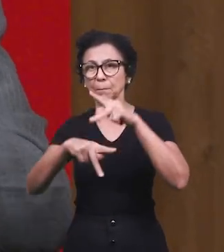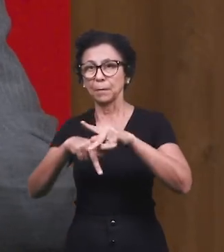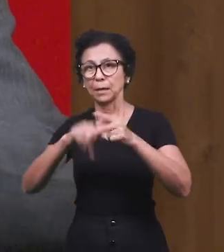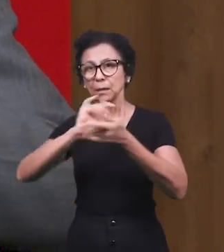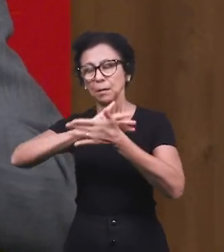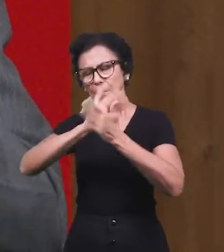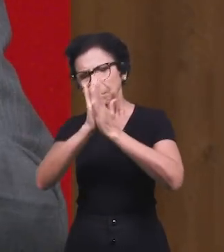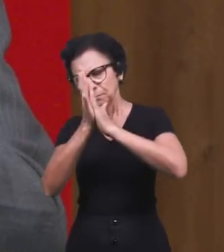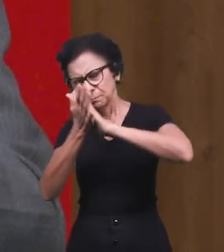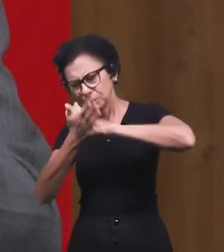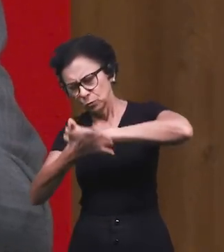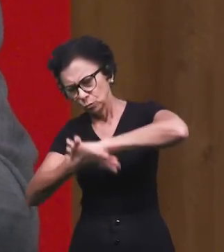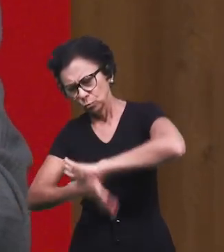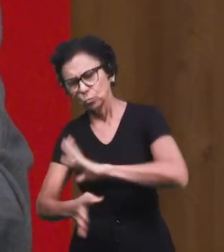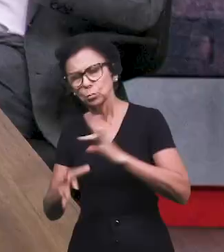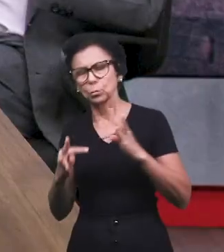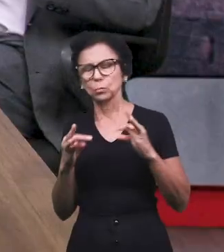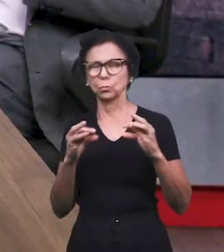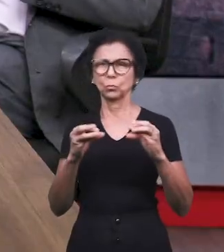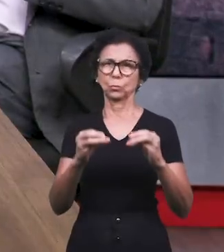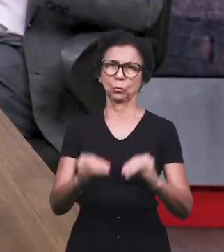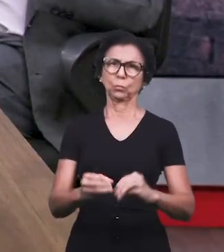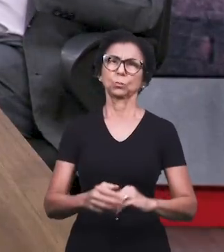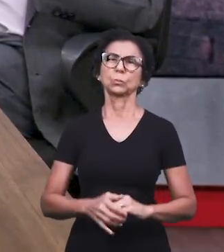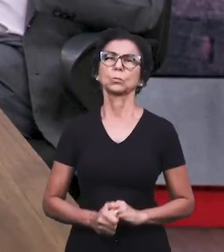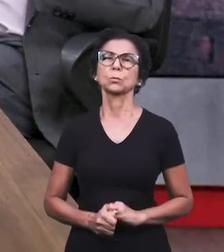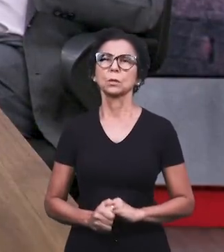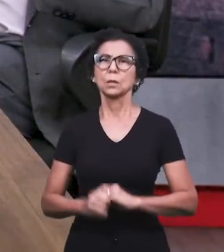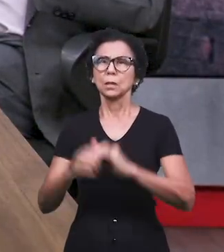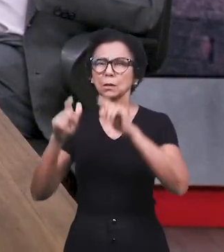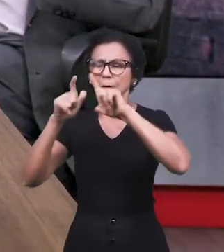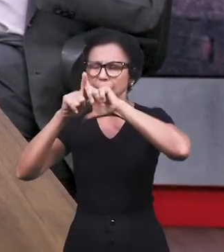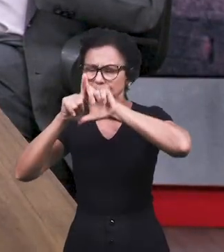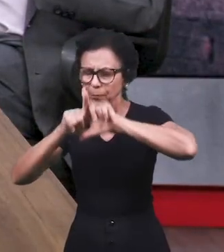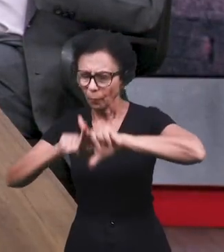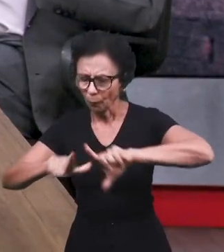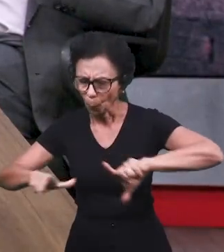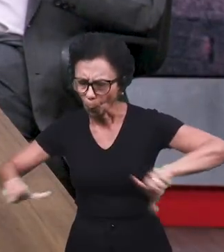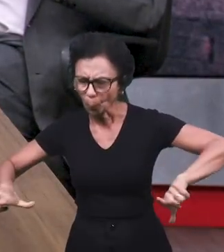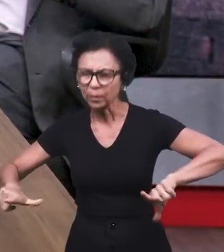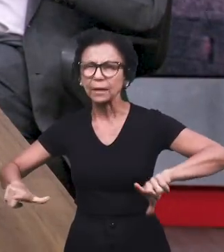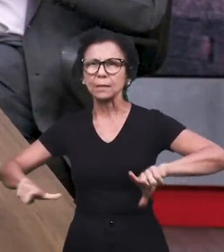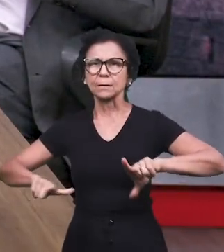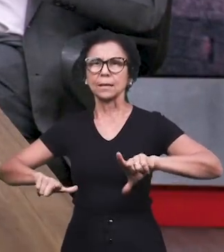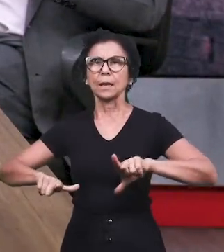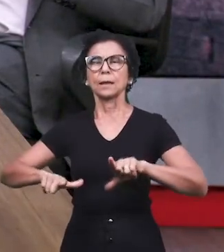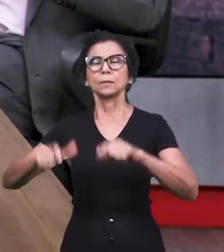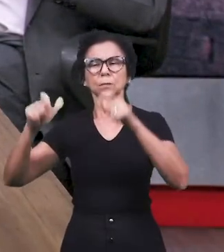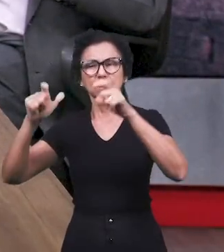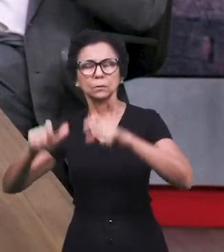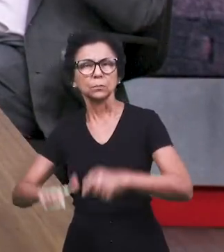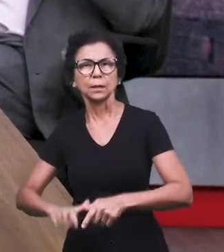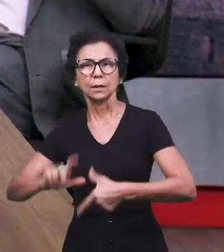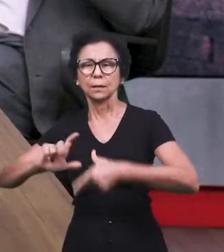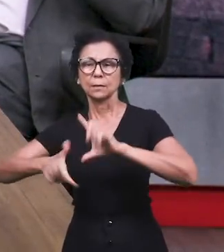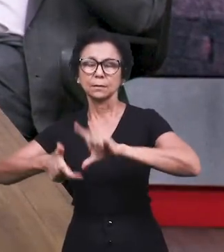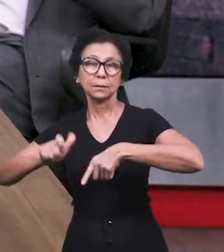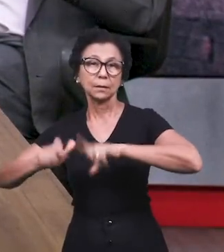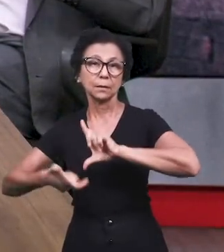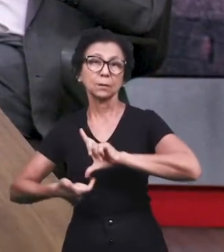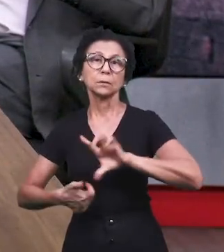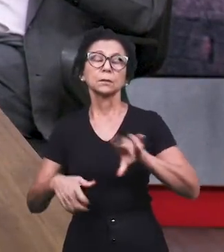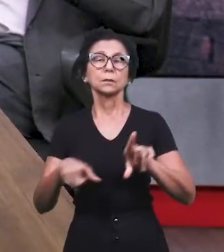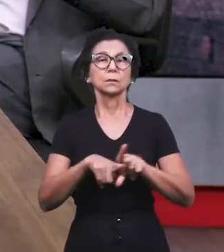tudo firme, tudo em segurança. Vossa casa ficará deserta, então Jerusalém é destruída no ano 100. Agora tem mais